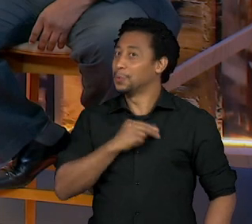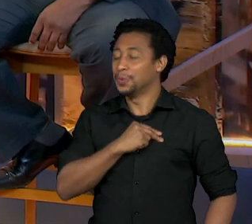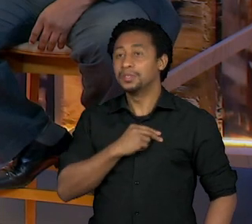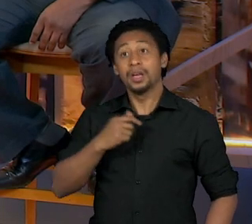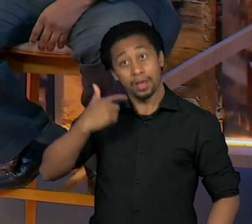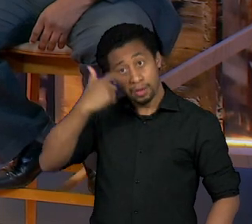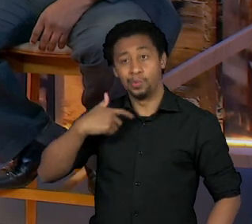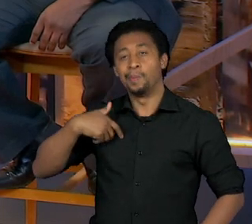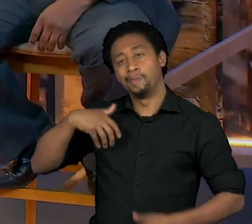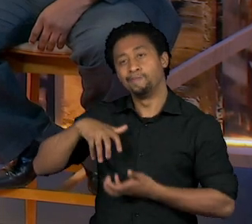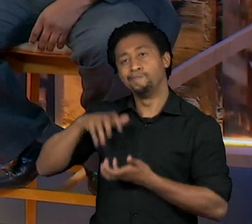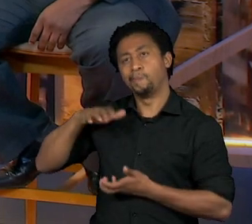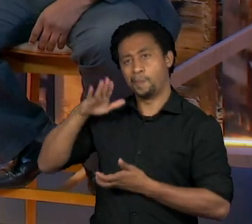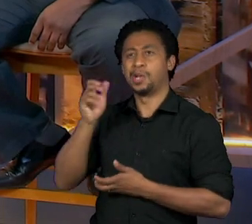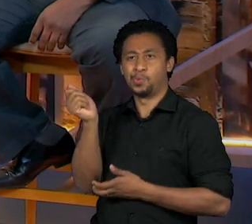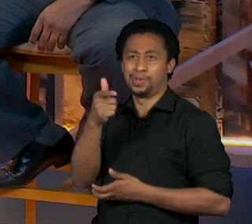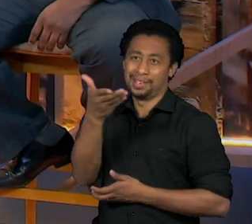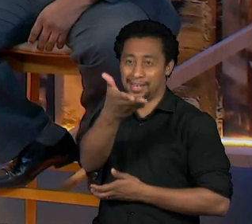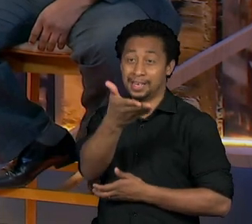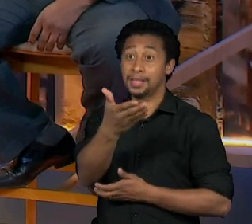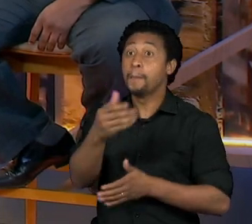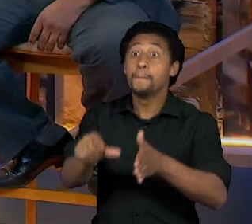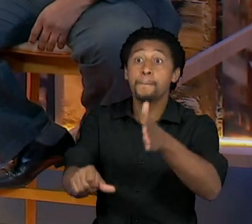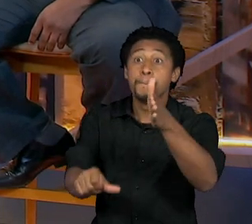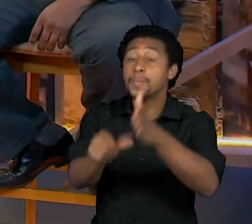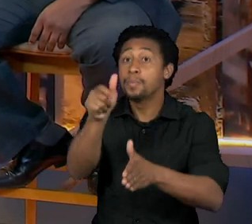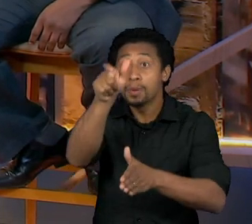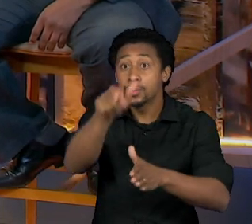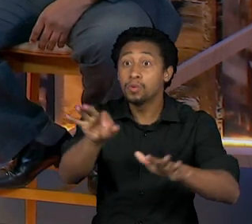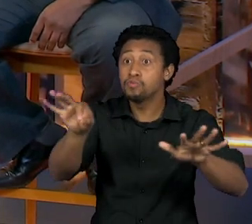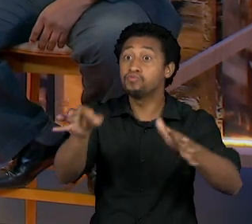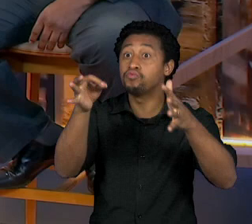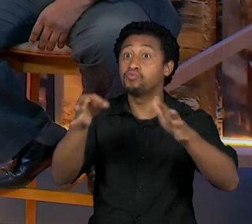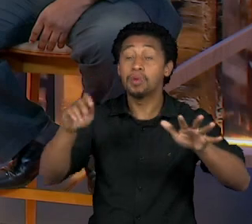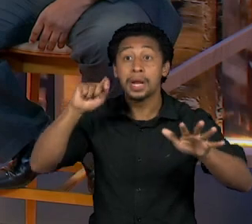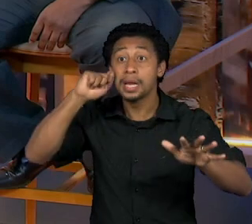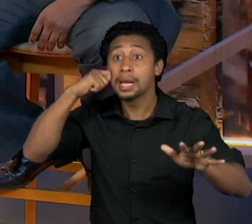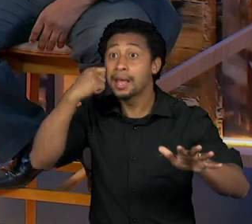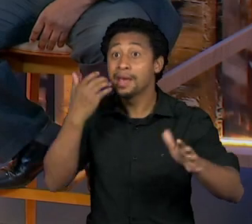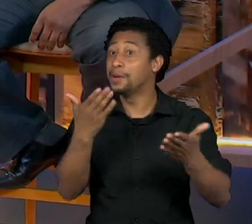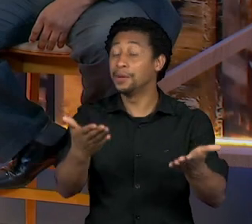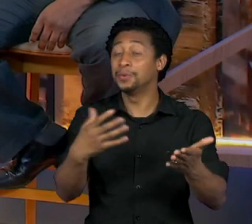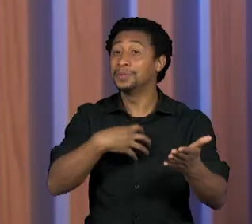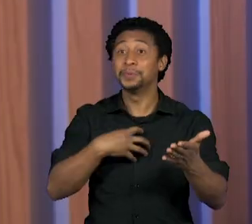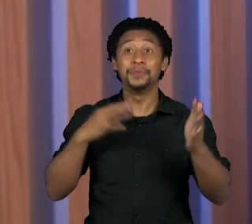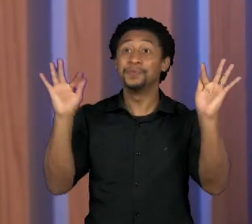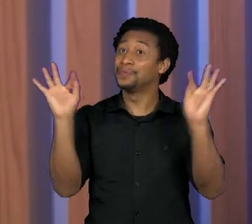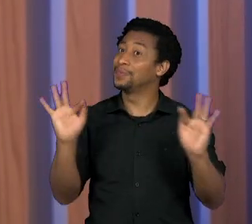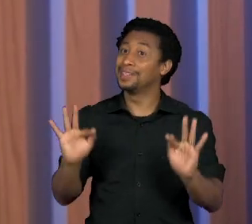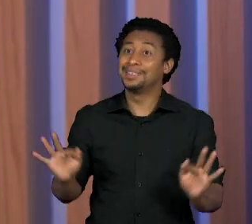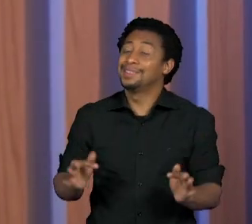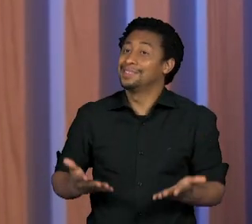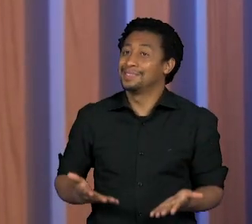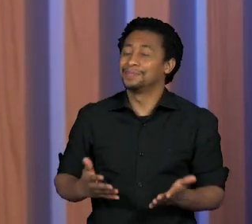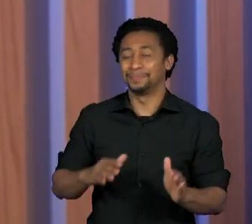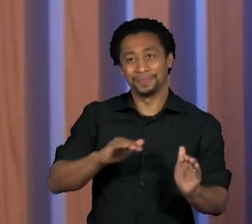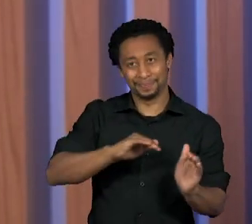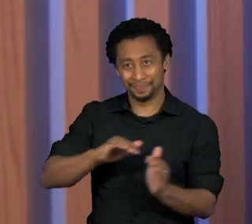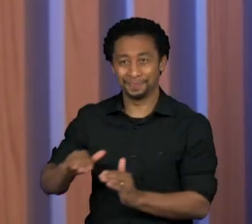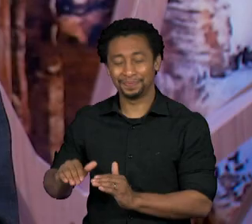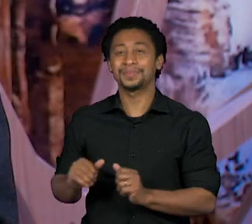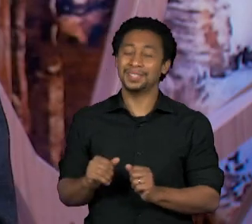que eu conheço e eu estou muito feliz. Obrigado. Muito feliz de ver um maestro negro. Agora, voltando